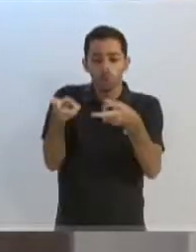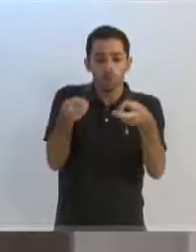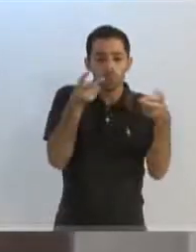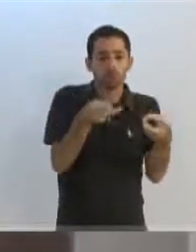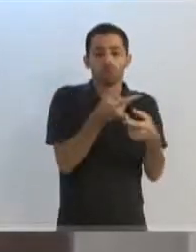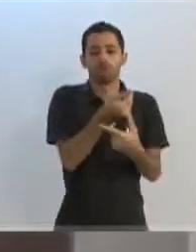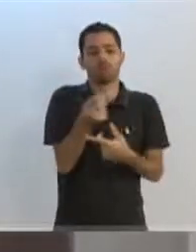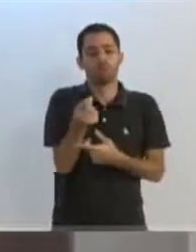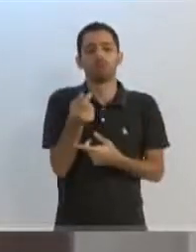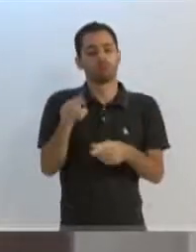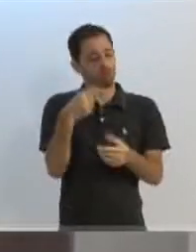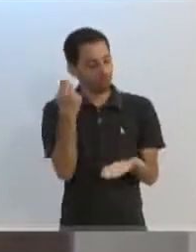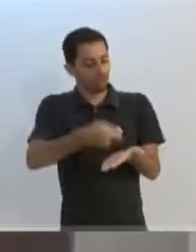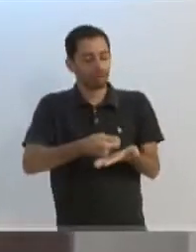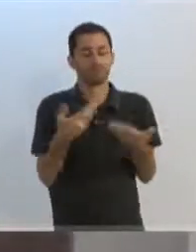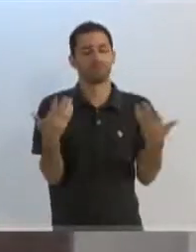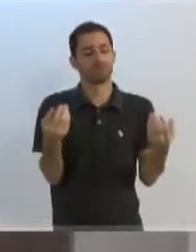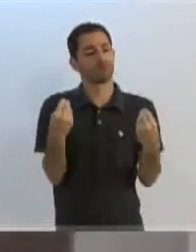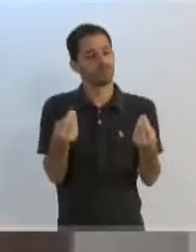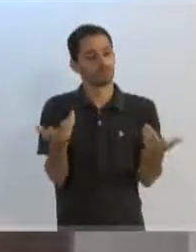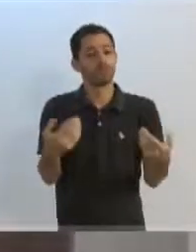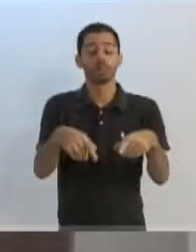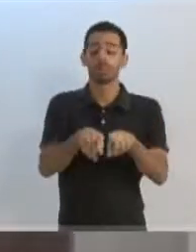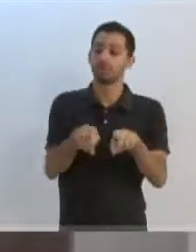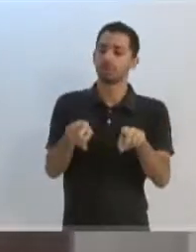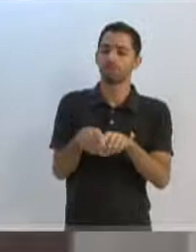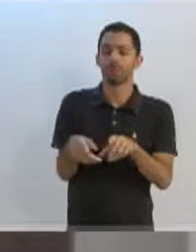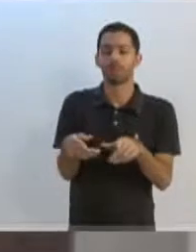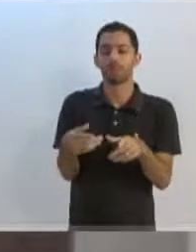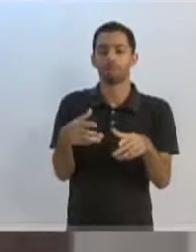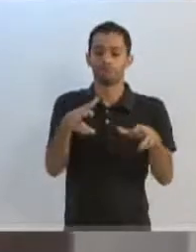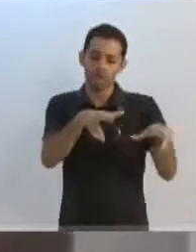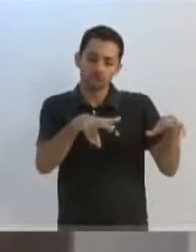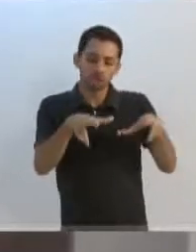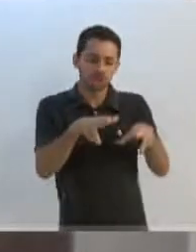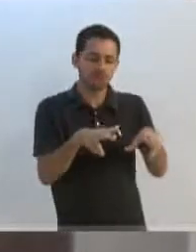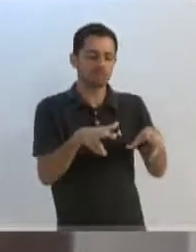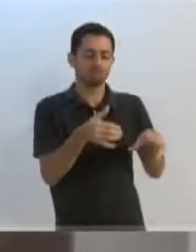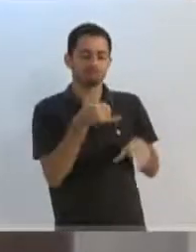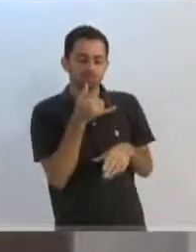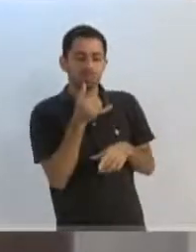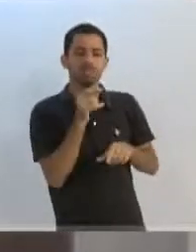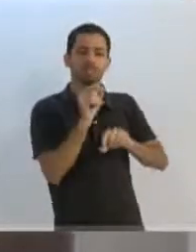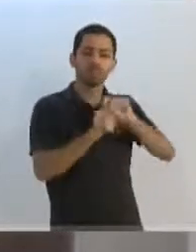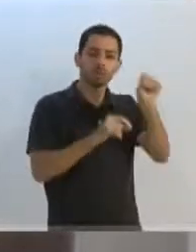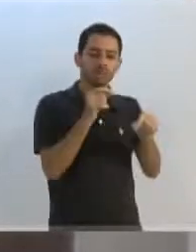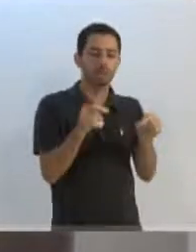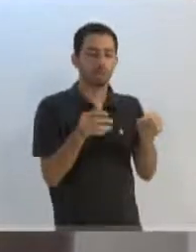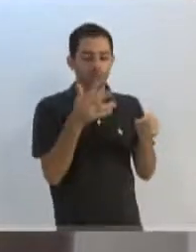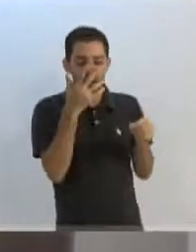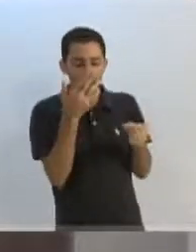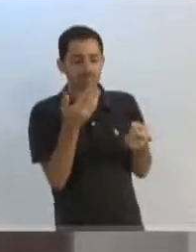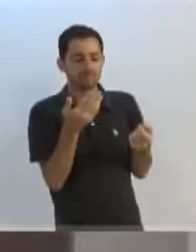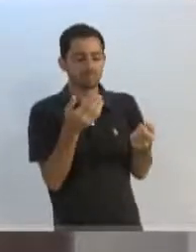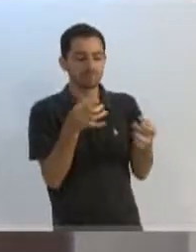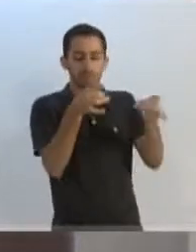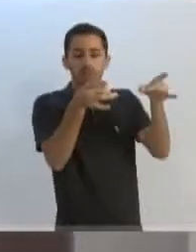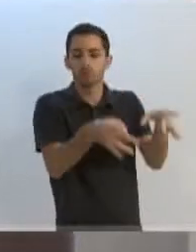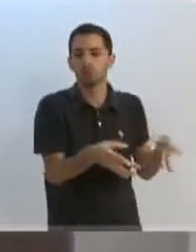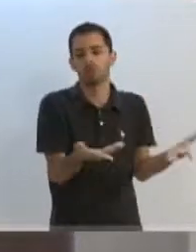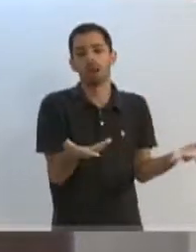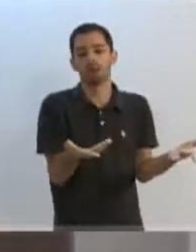energia que a gente paga infelizmente nessa região também que anda abandonado em vários aspectos pelo poder público também tem as fotos ele tem outra situação